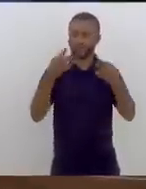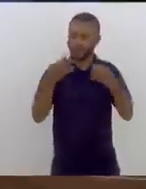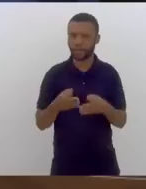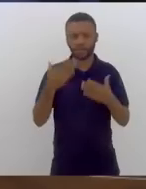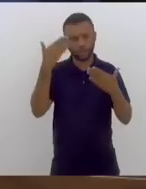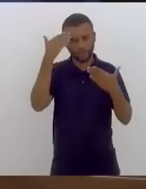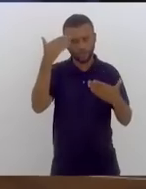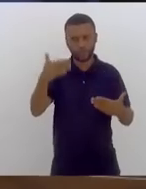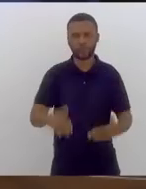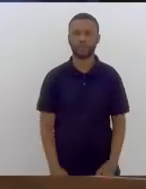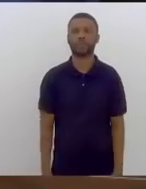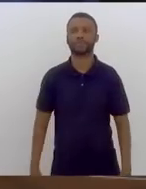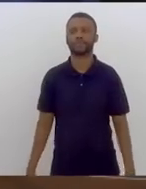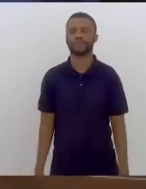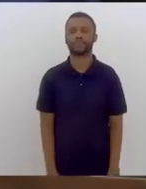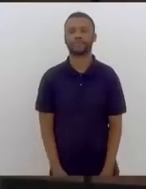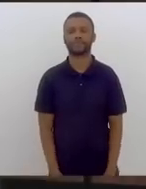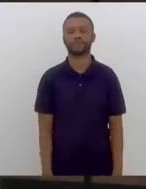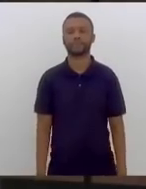obrigado